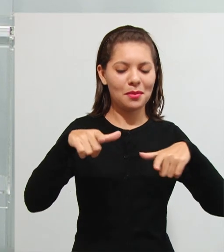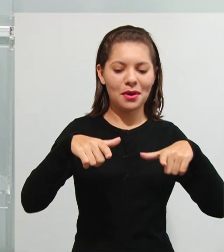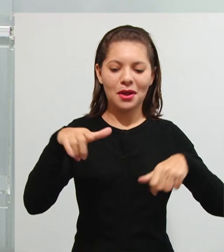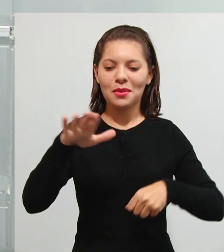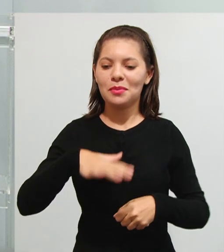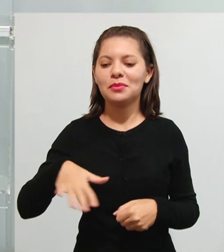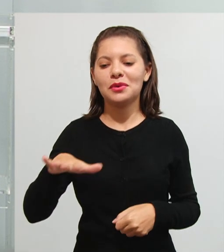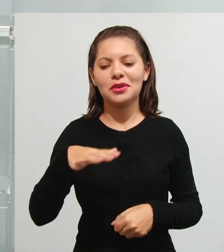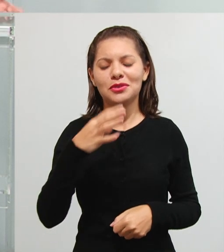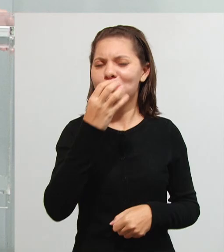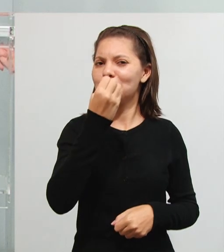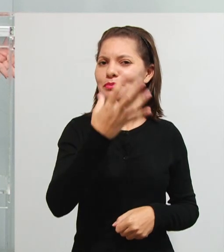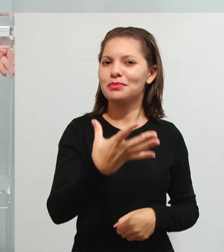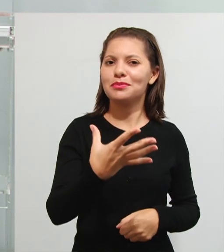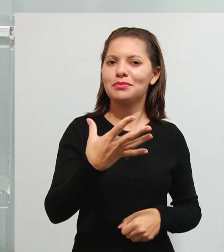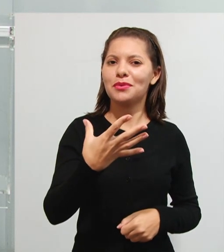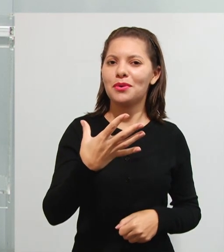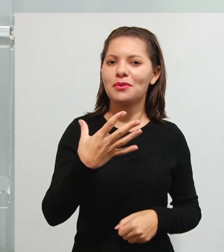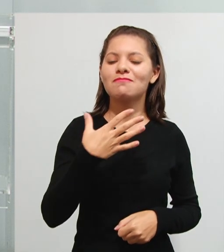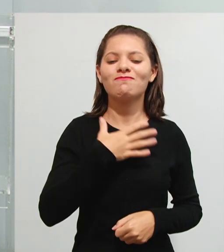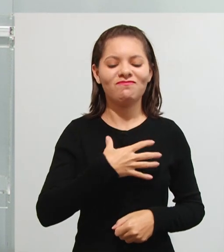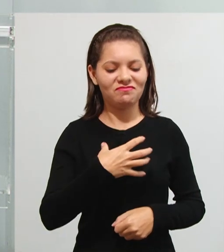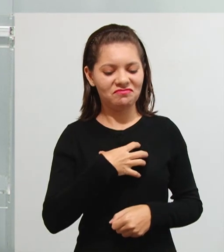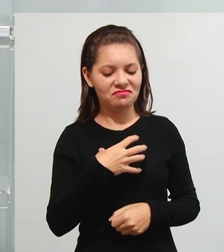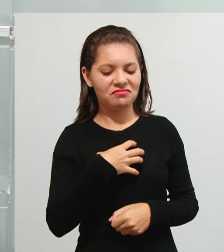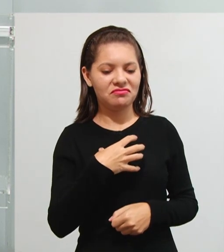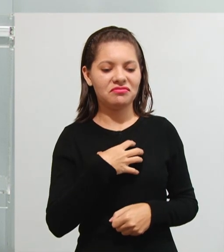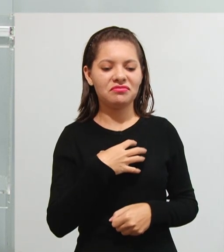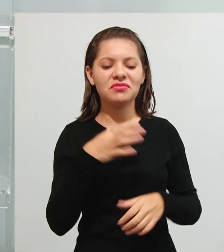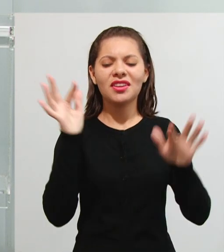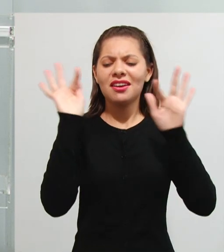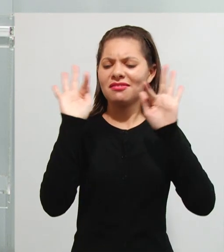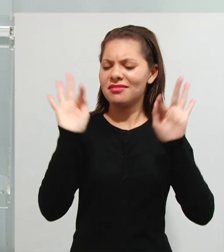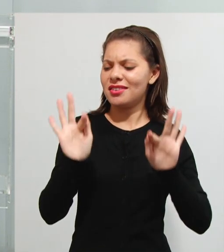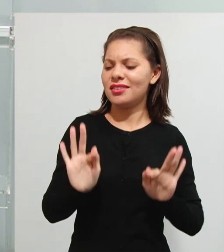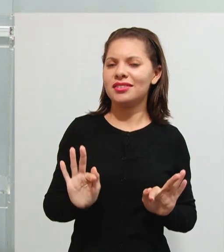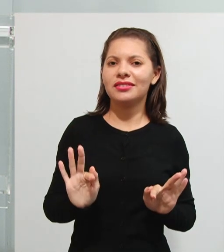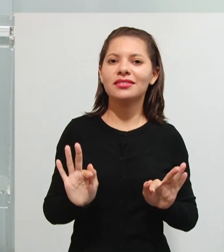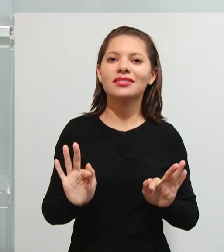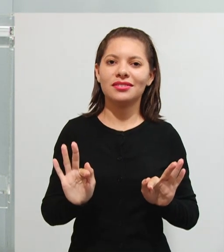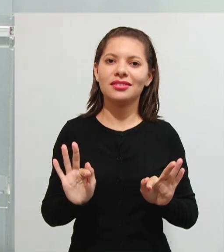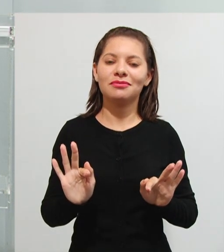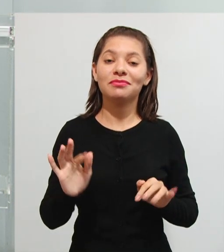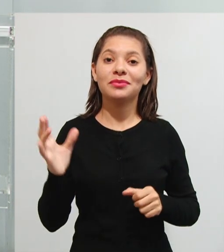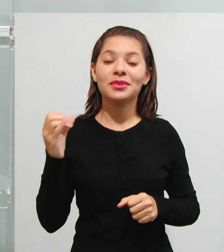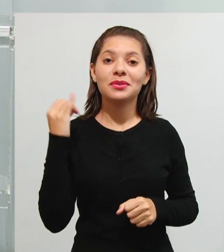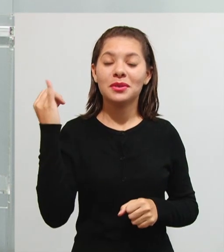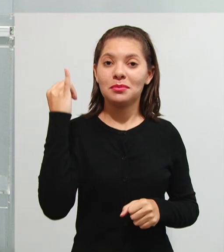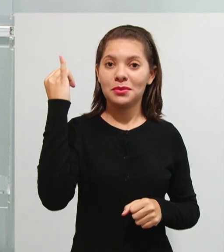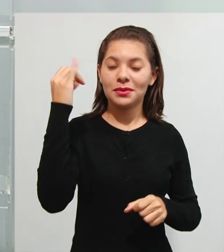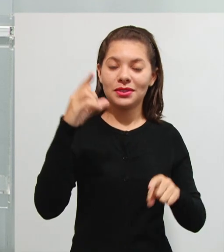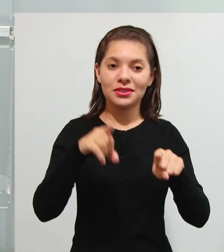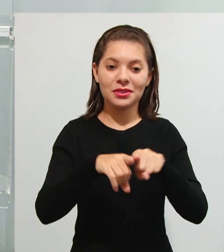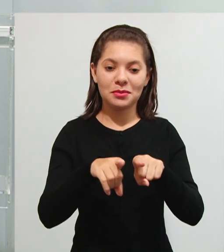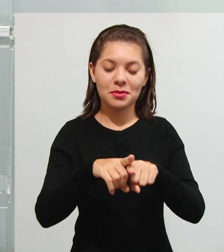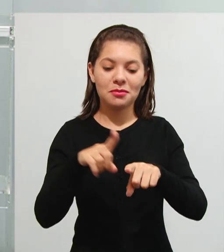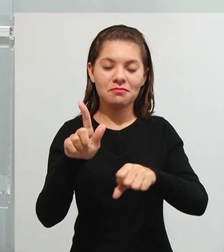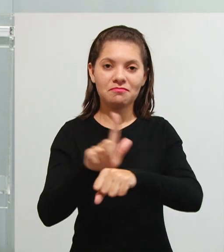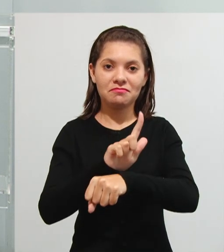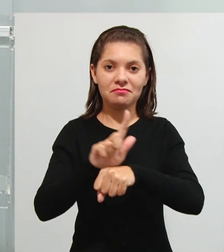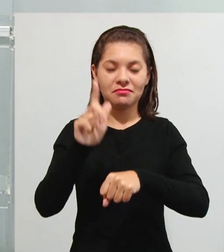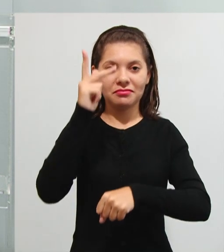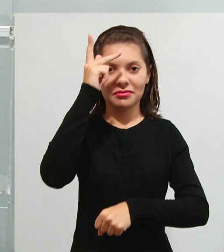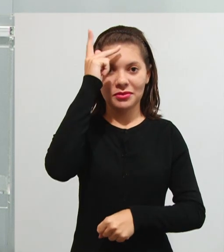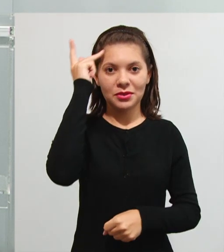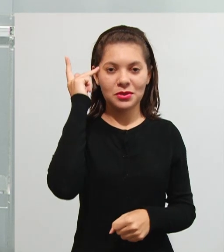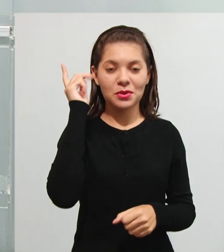agradável né que ela se sinta bem que ela se sinta feliz realizada plena então é importante também para a gestão de pessoas